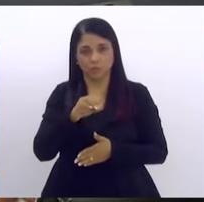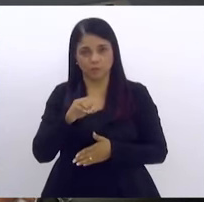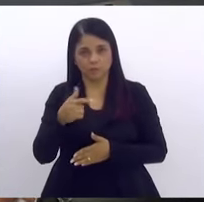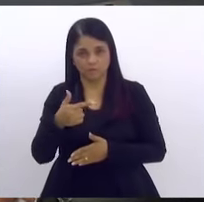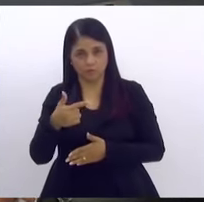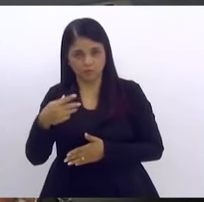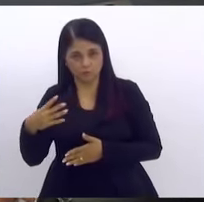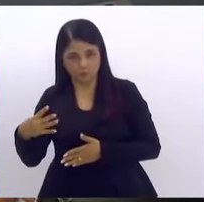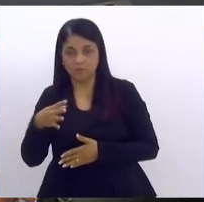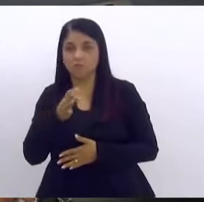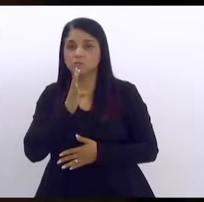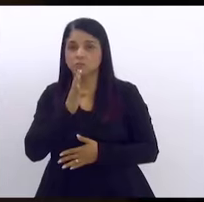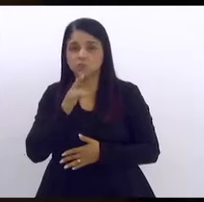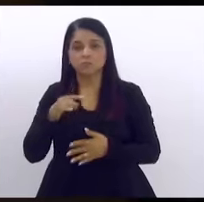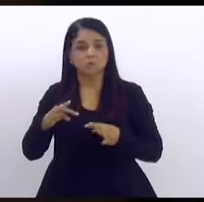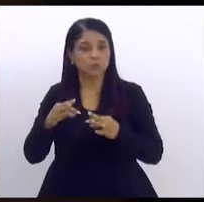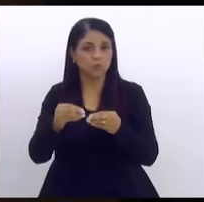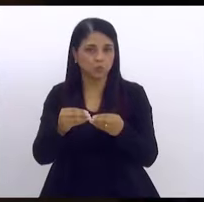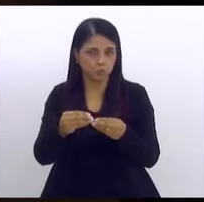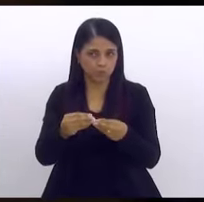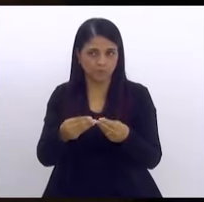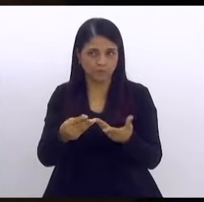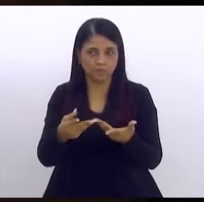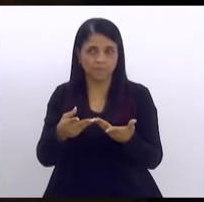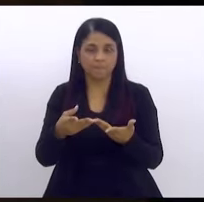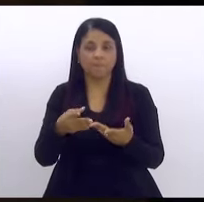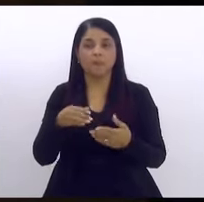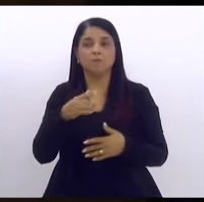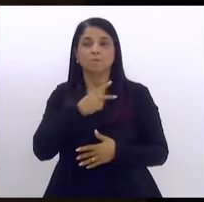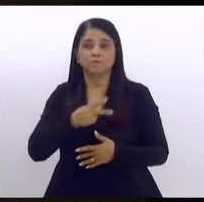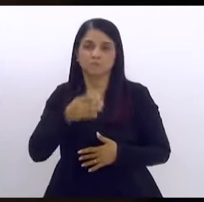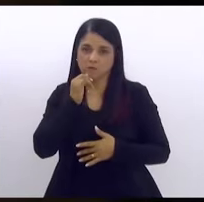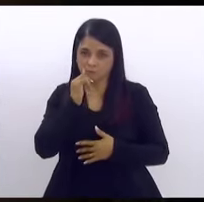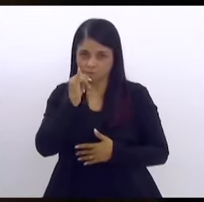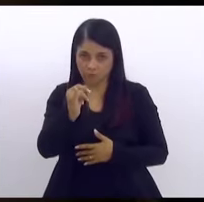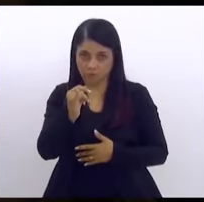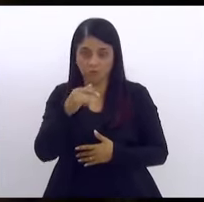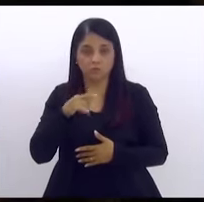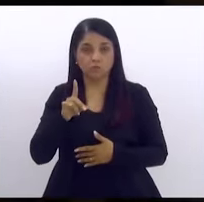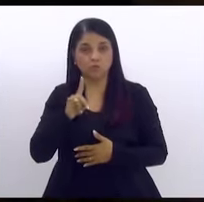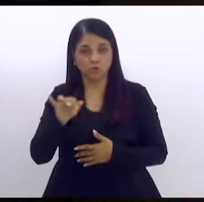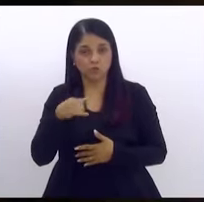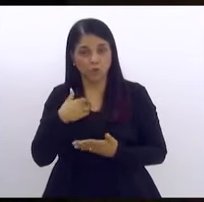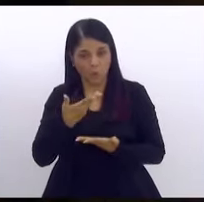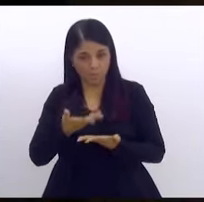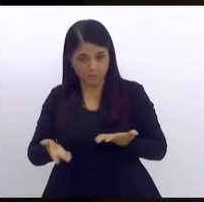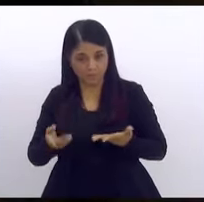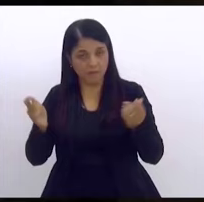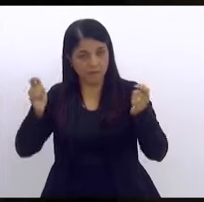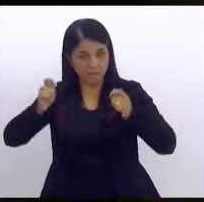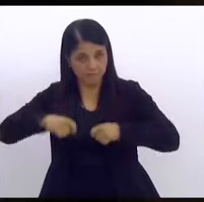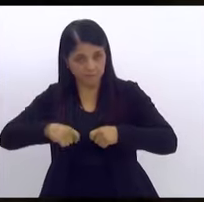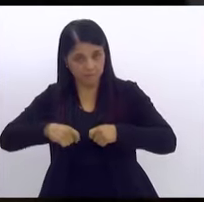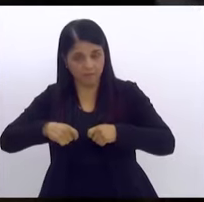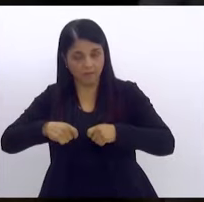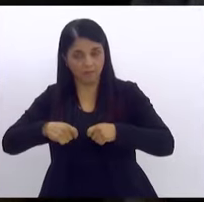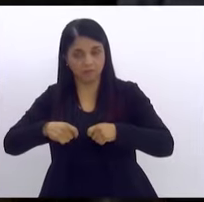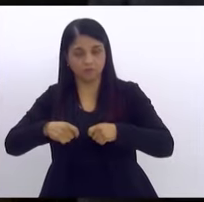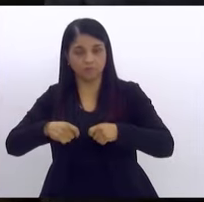e tive conhecimento de tudo isso, quero só dizer, presidente, que o dia que eu perder a capacidade de me